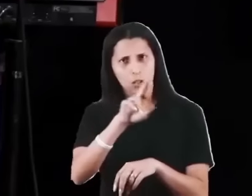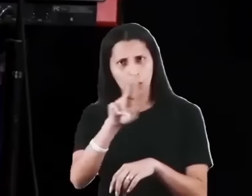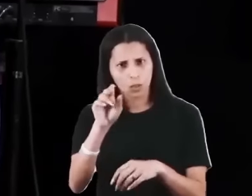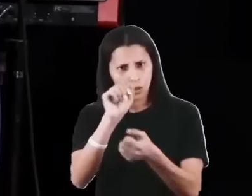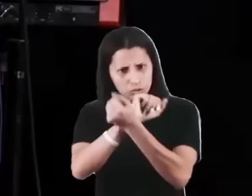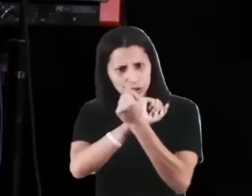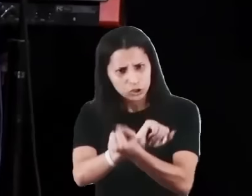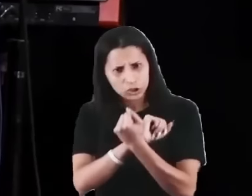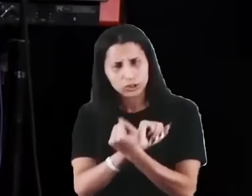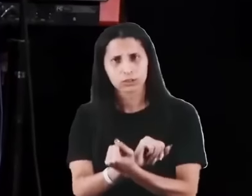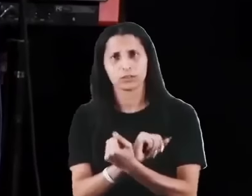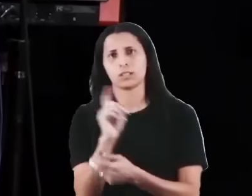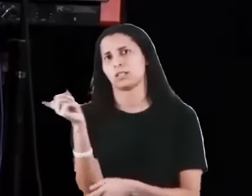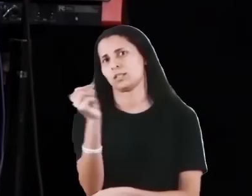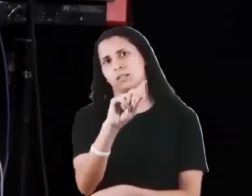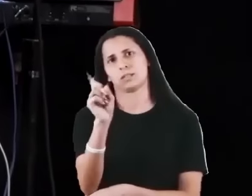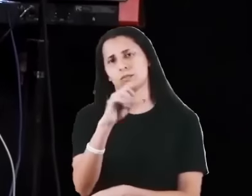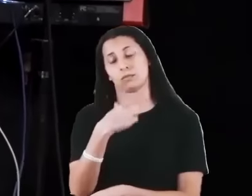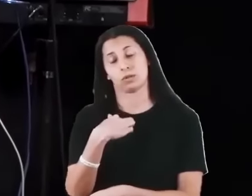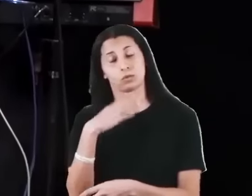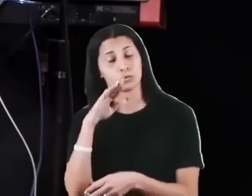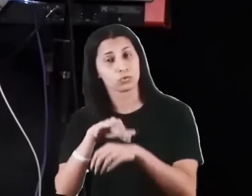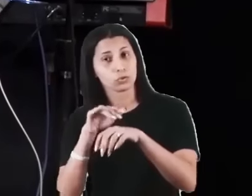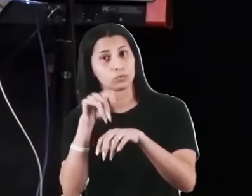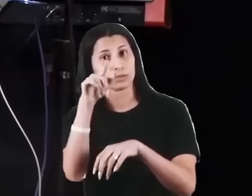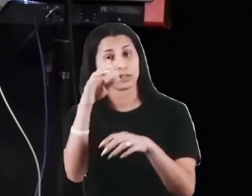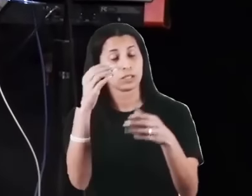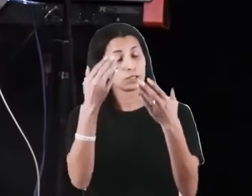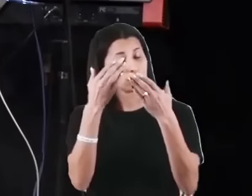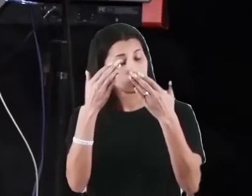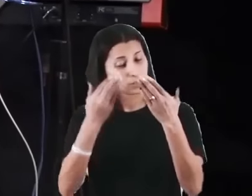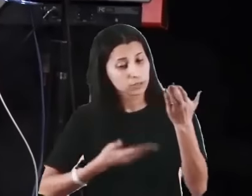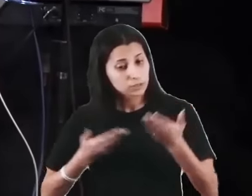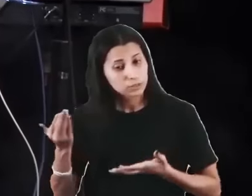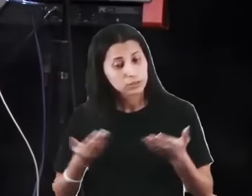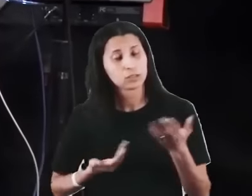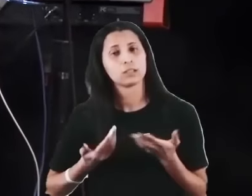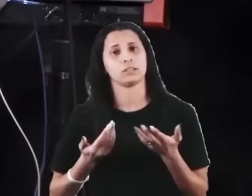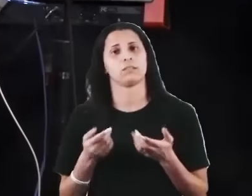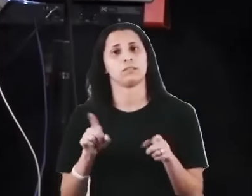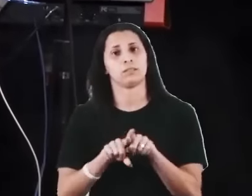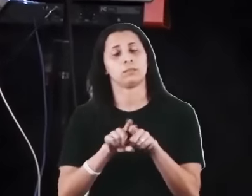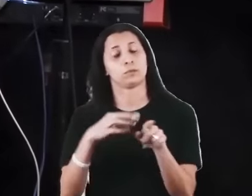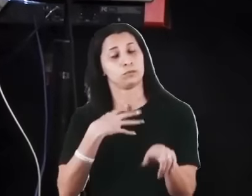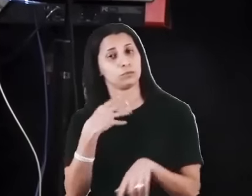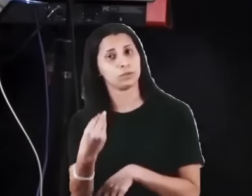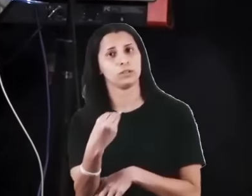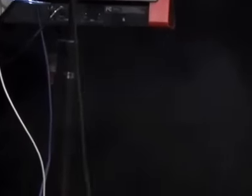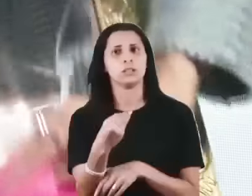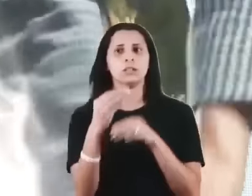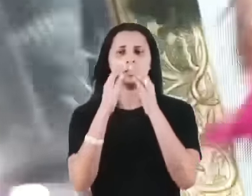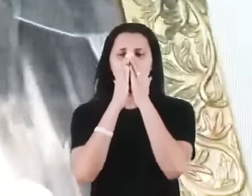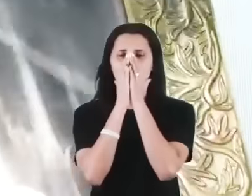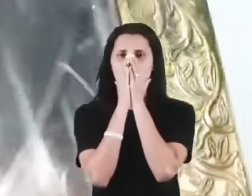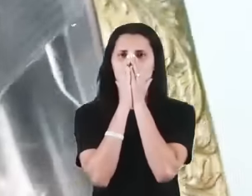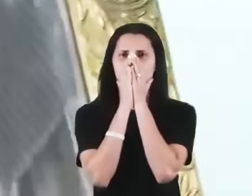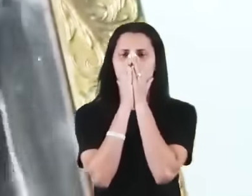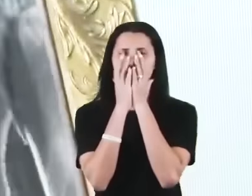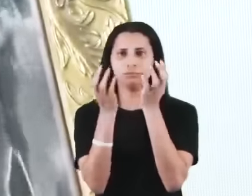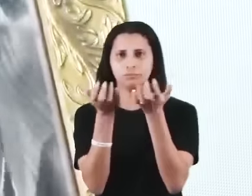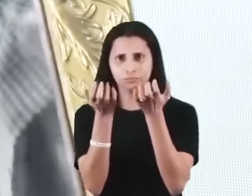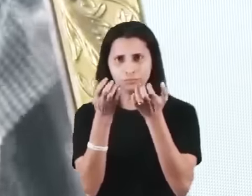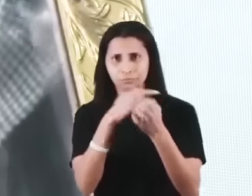não eu chamo você de cerva e filha Eita quiseram